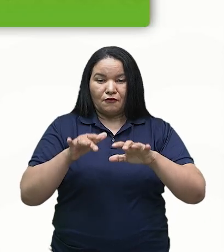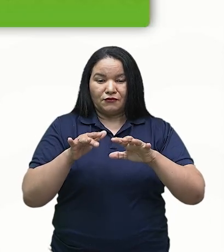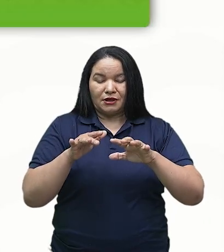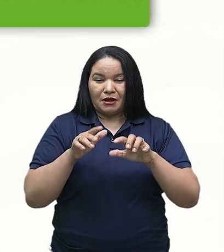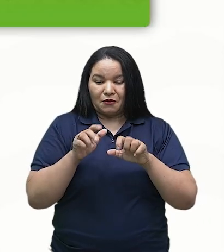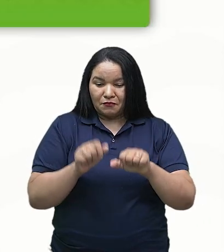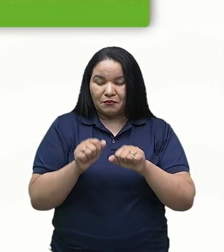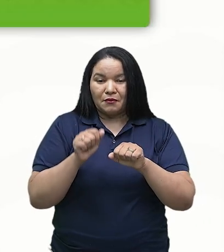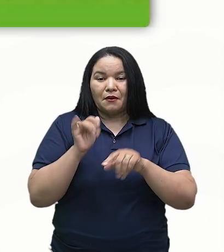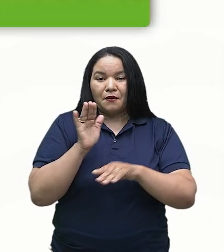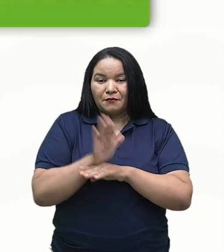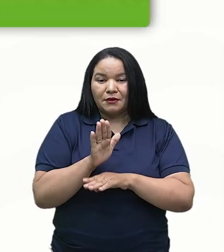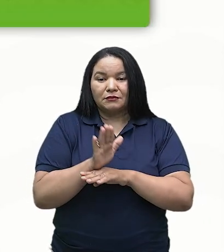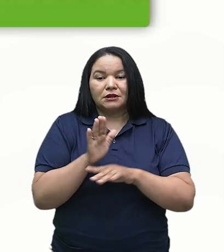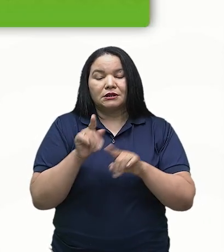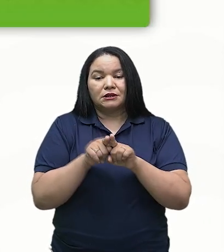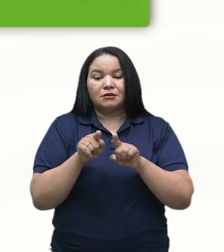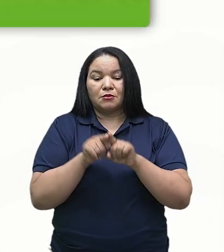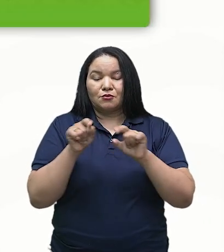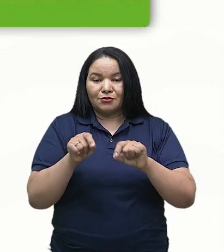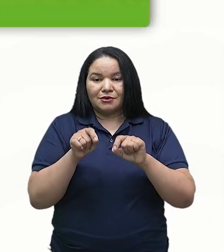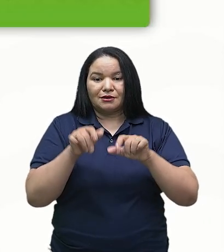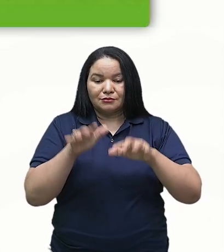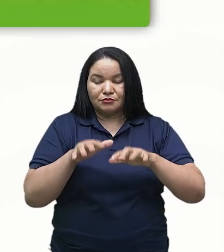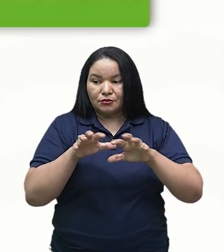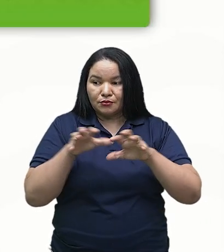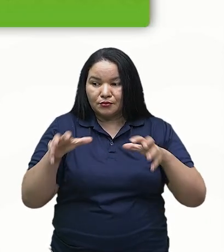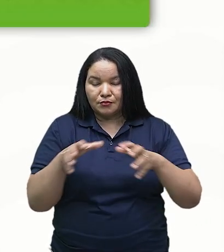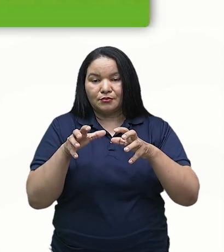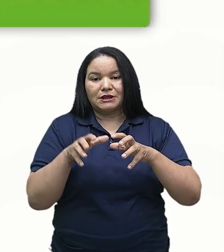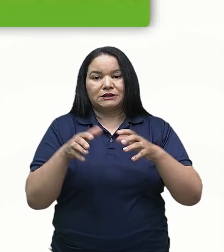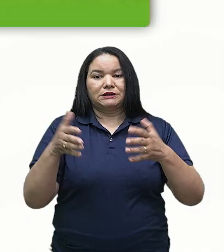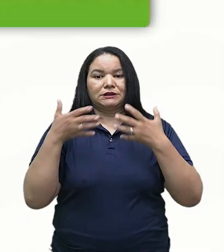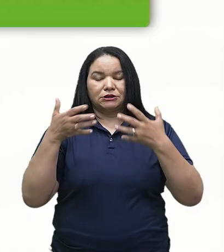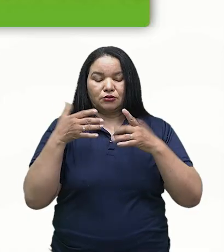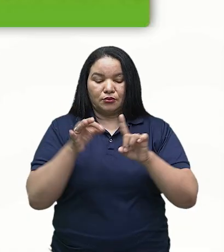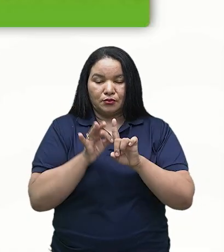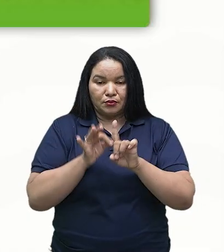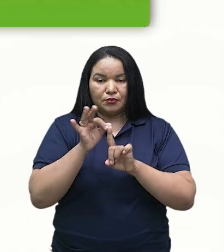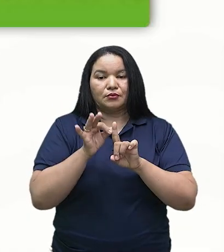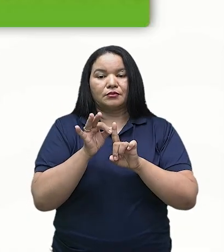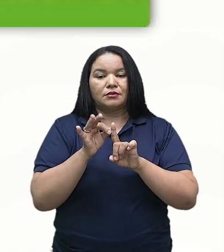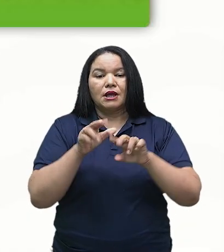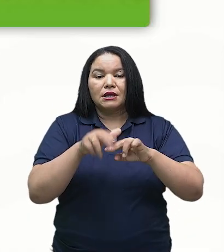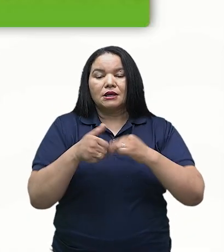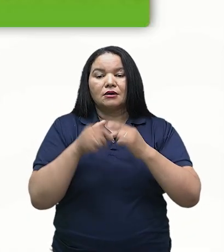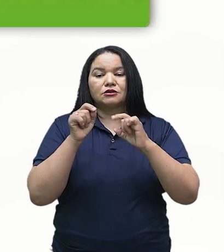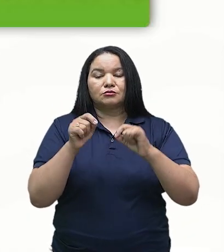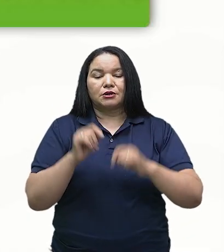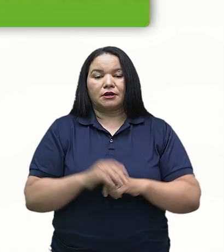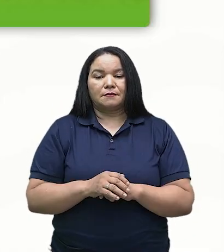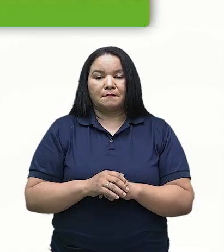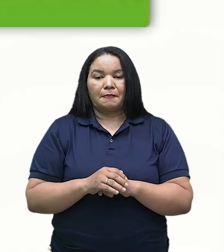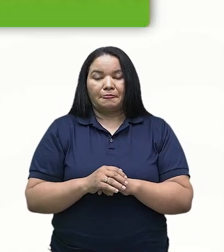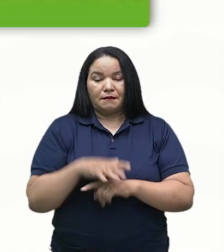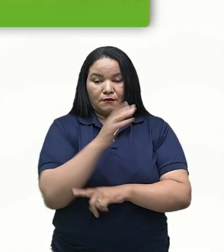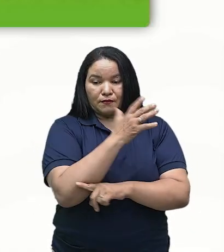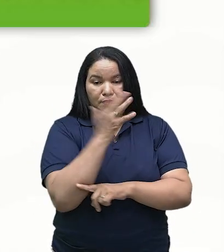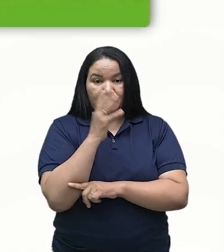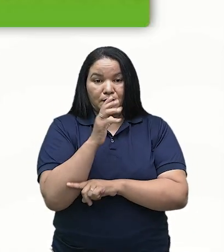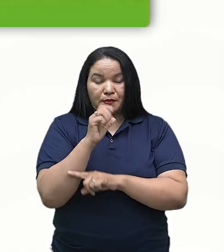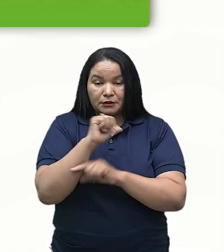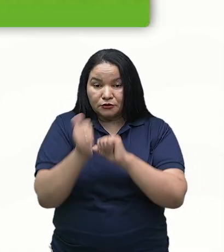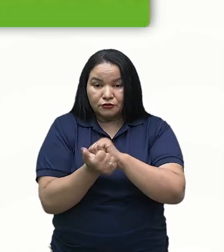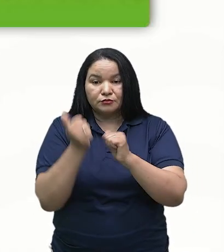fica preso, formando essas conhecidas ilhas de calor. Vejam que elas são causadas pela substituição de áreas verdes